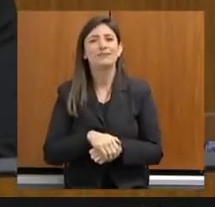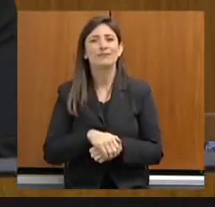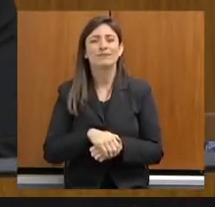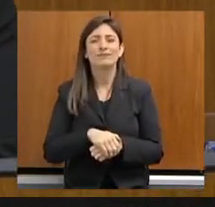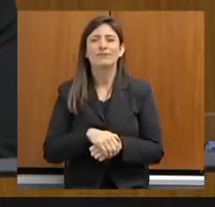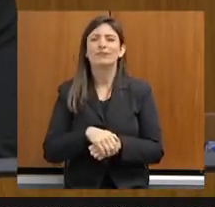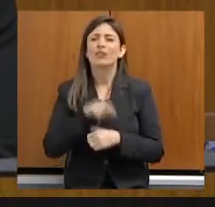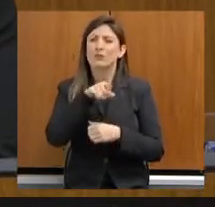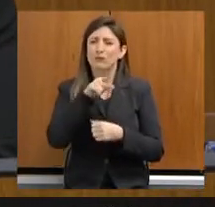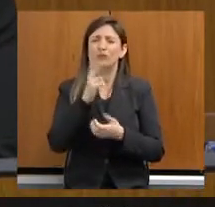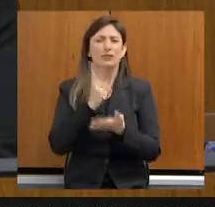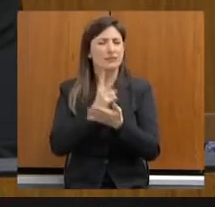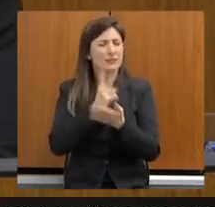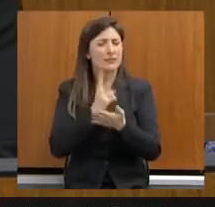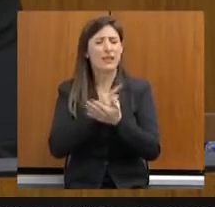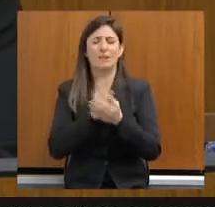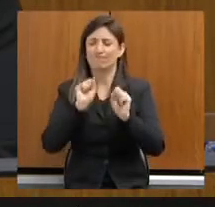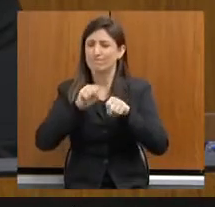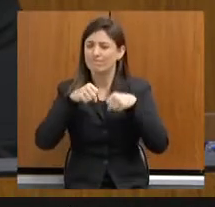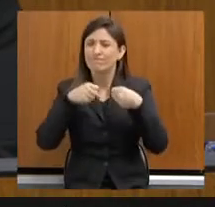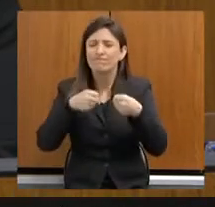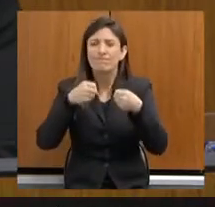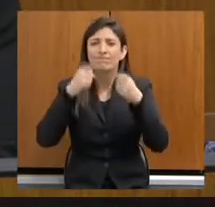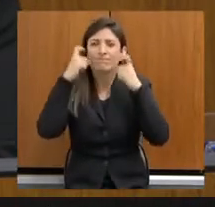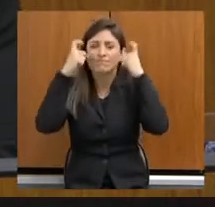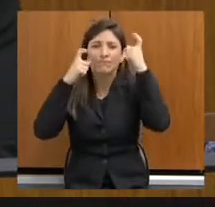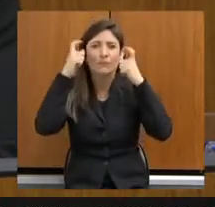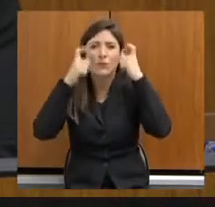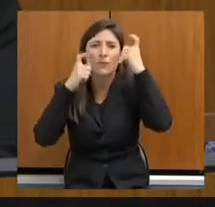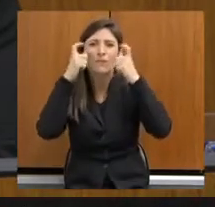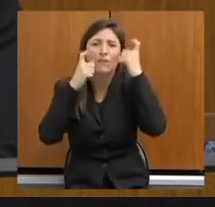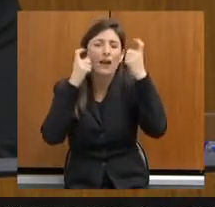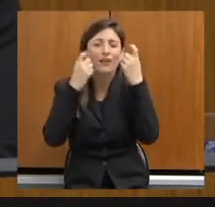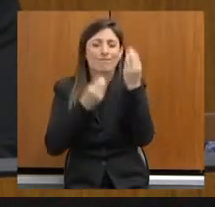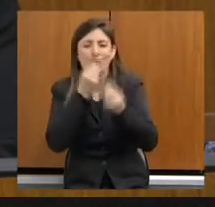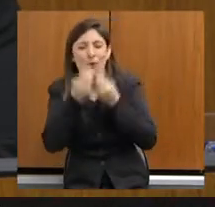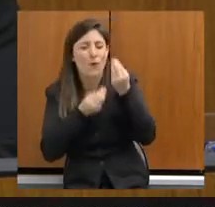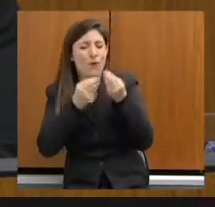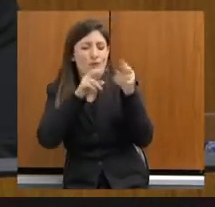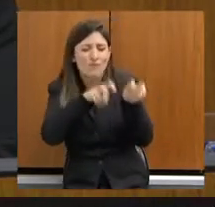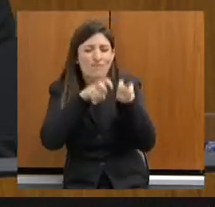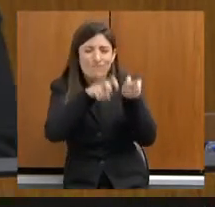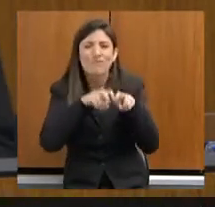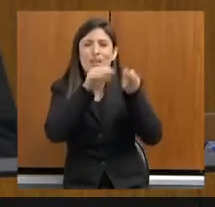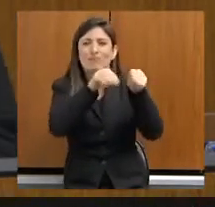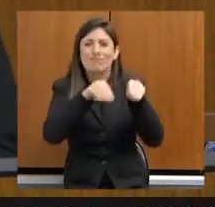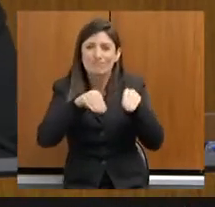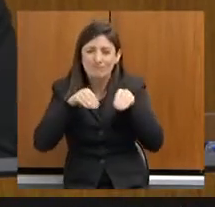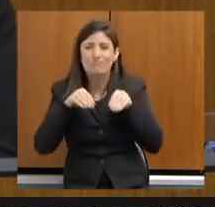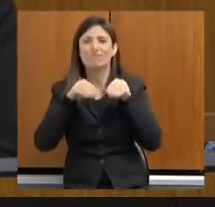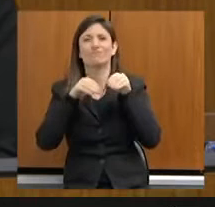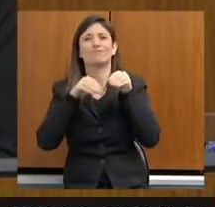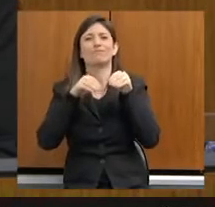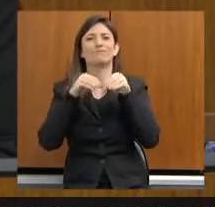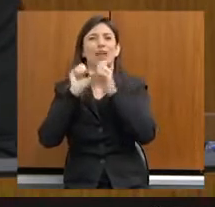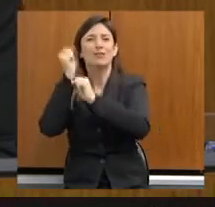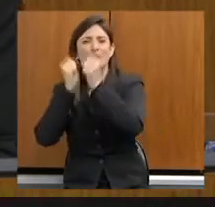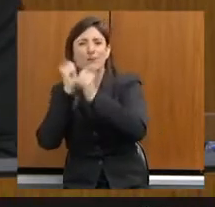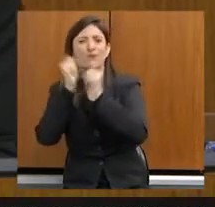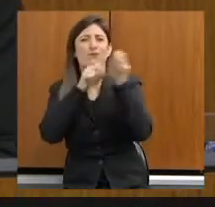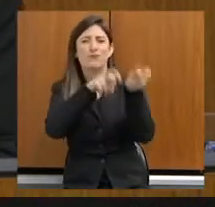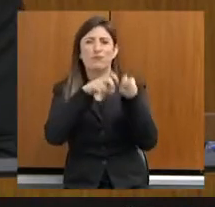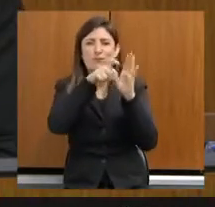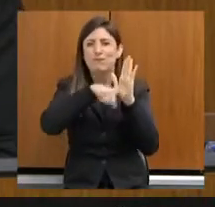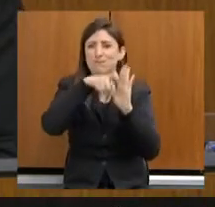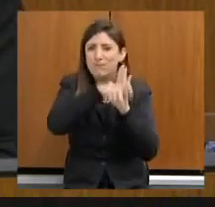a estar preocupada com a questão do agronegócio da agroindústria e levou